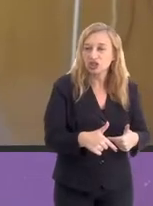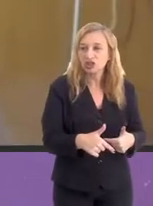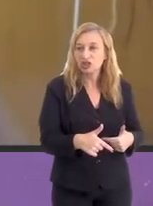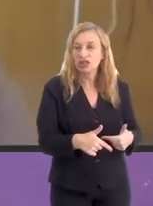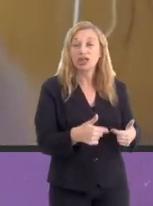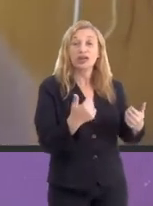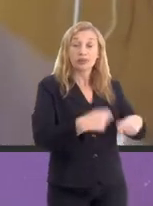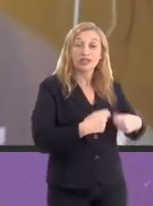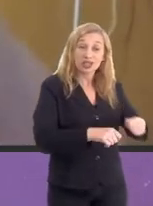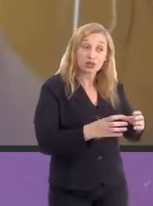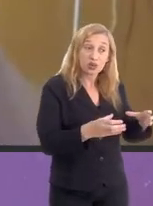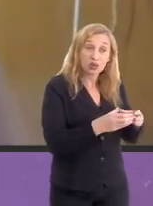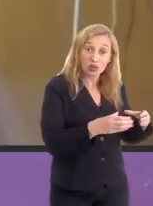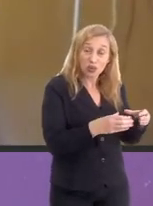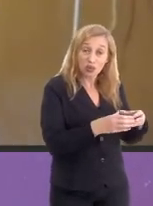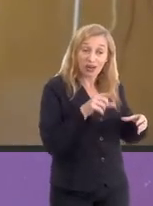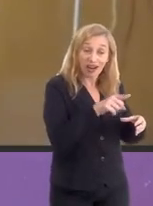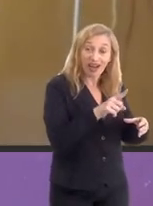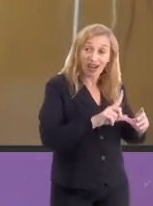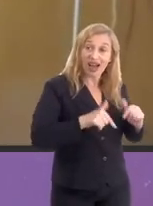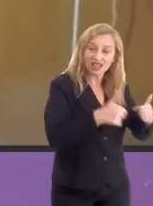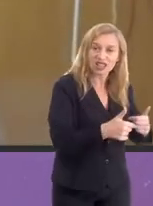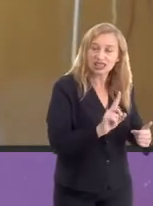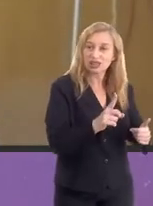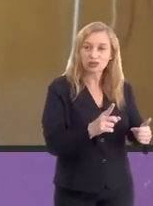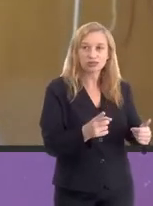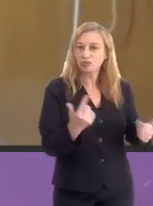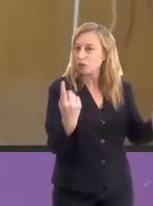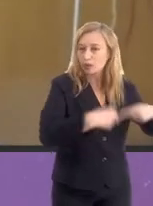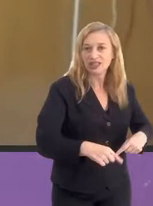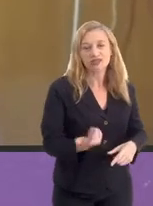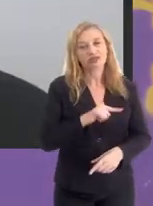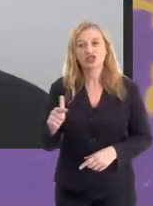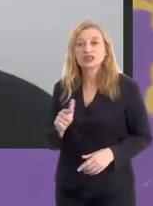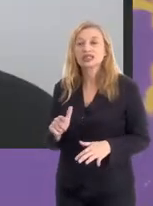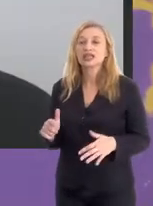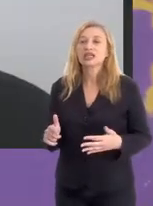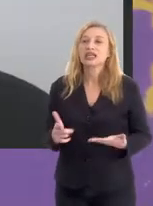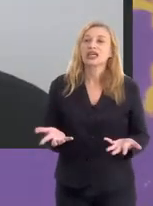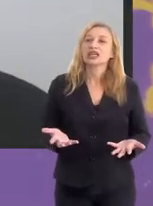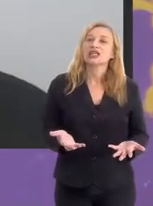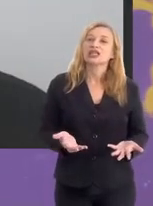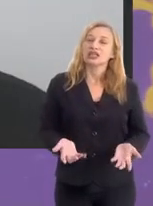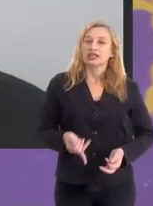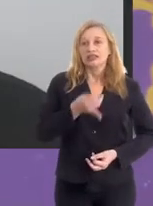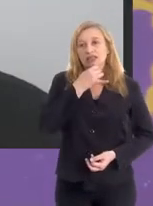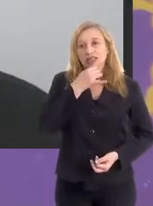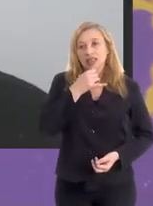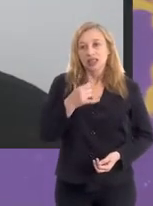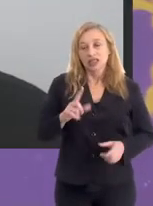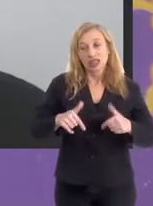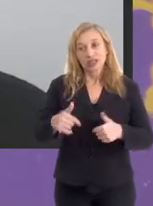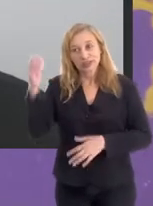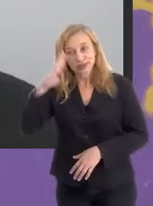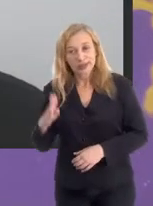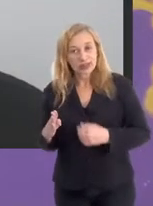agiu E aí ela vai ter que dar um jeito de resolver suas obrigações senão não jogaria competição então assim me incomoda essa